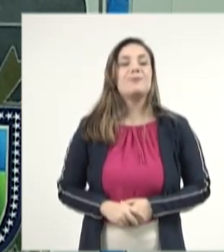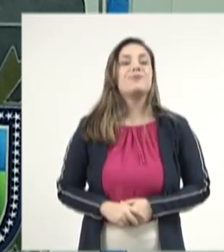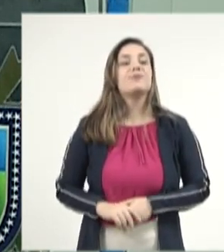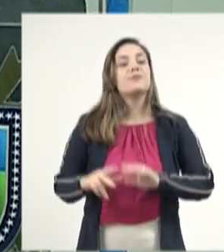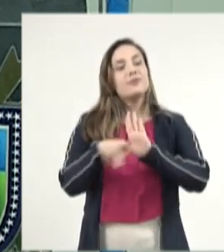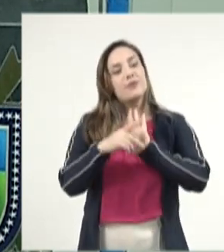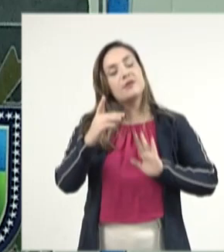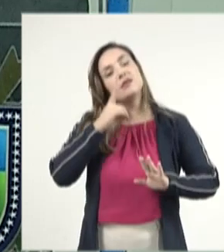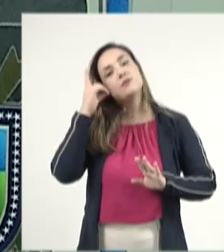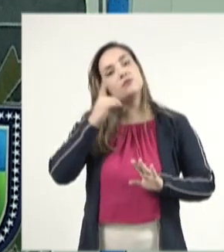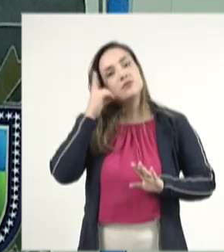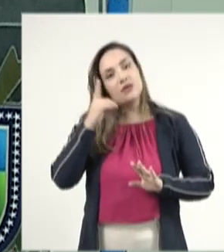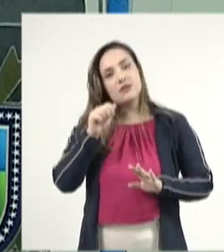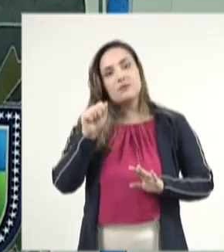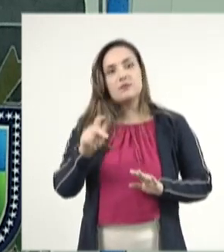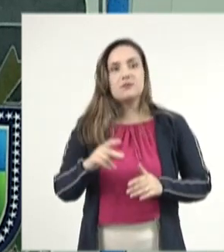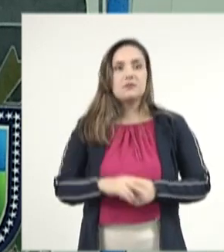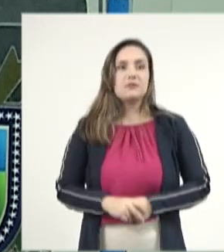dos aposentados.